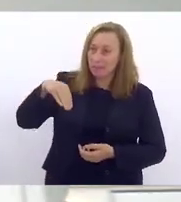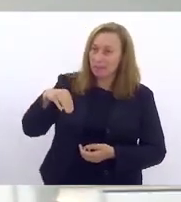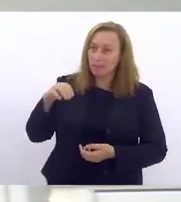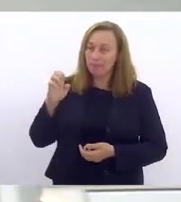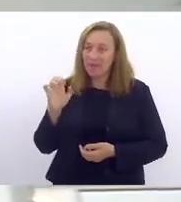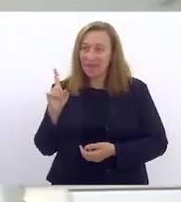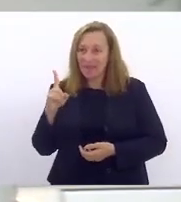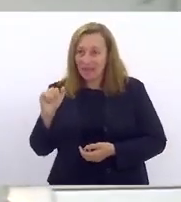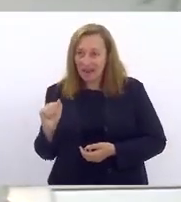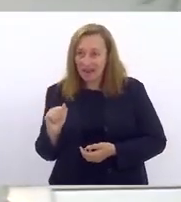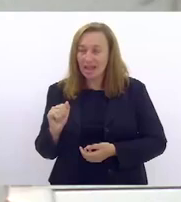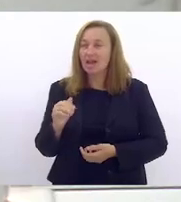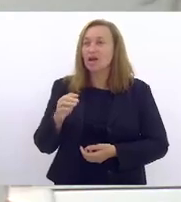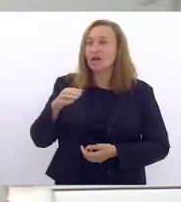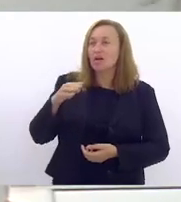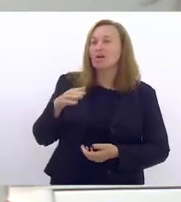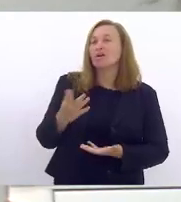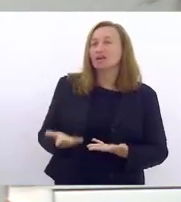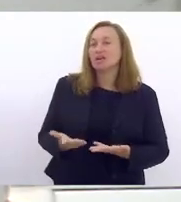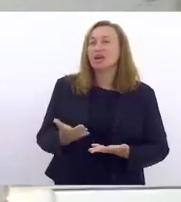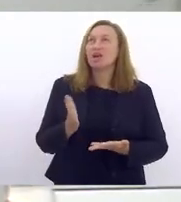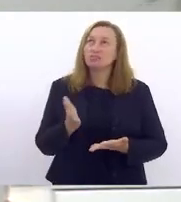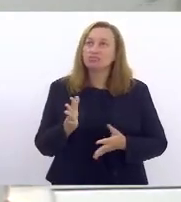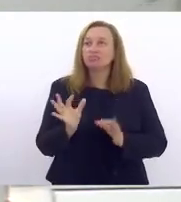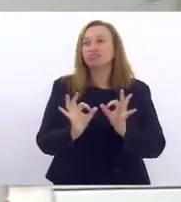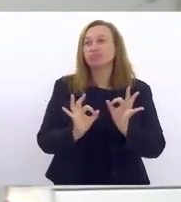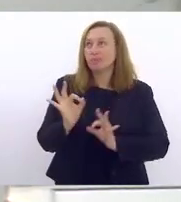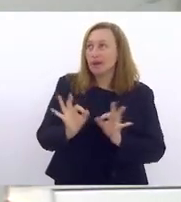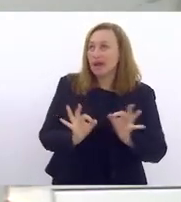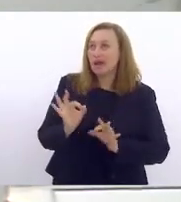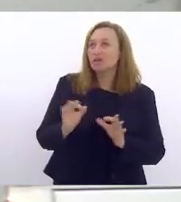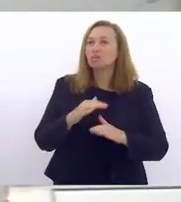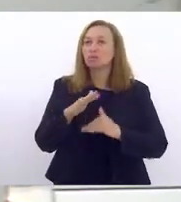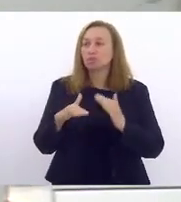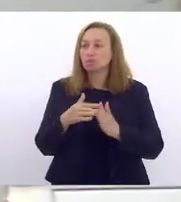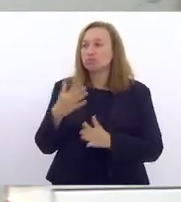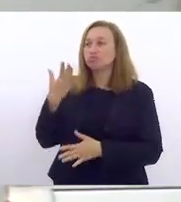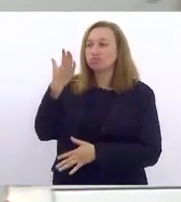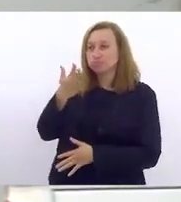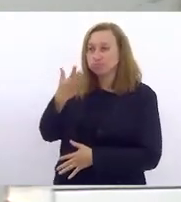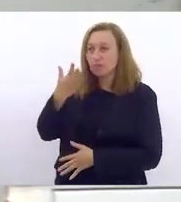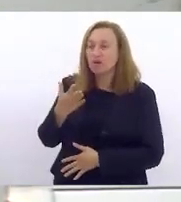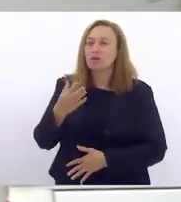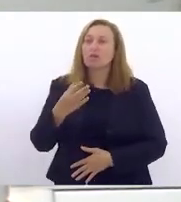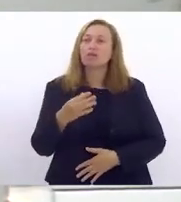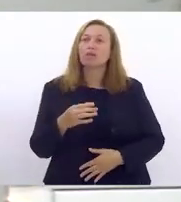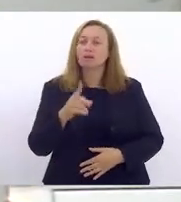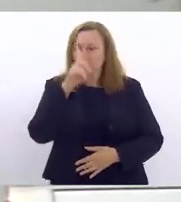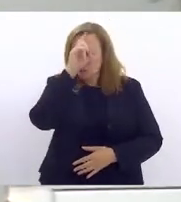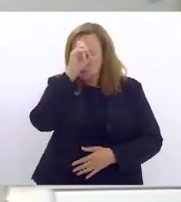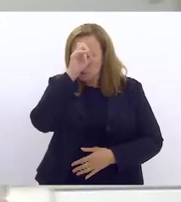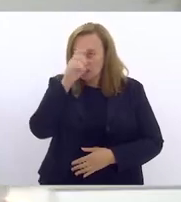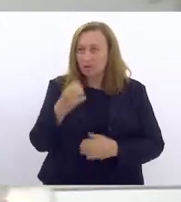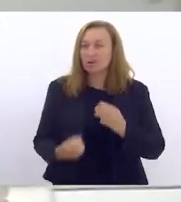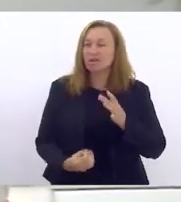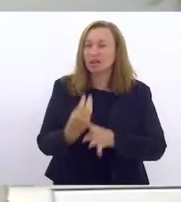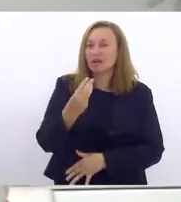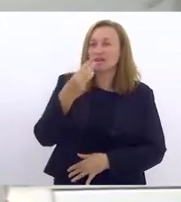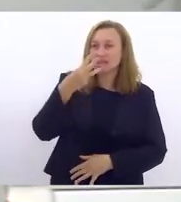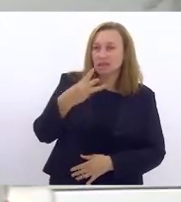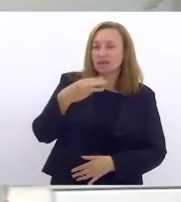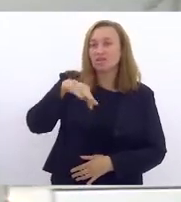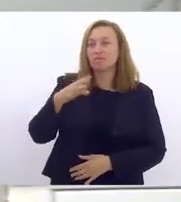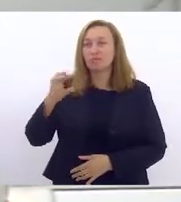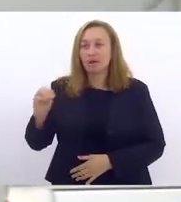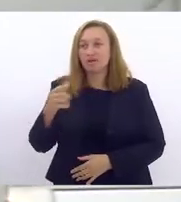falou, mas eu tinha preparado todo um discurso assim, que é uma maternidade que nasceu dia 3 de maio